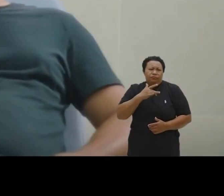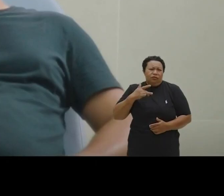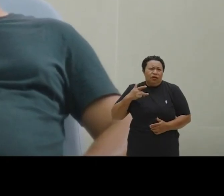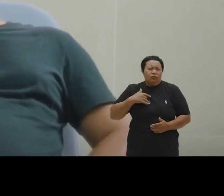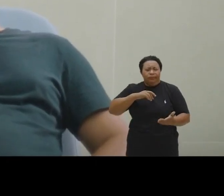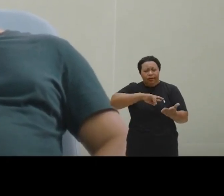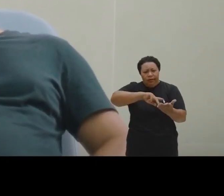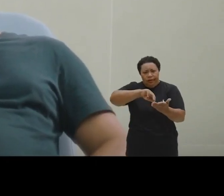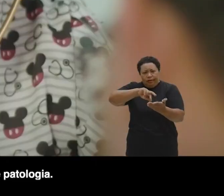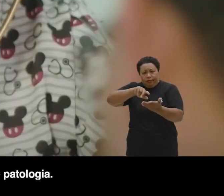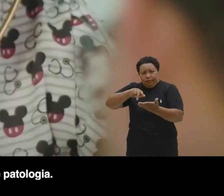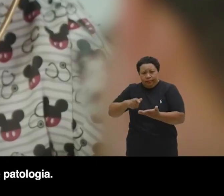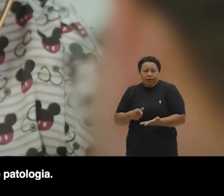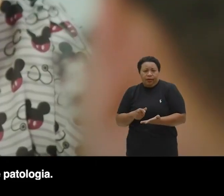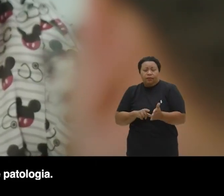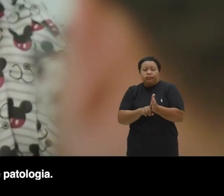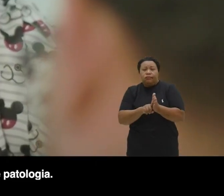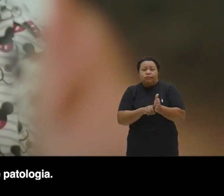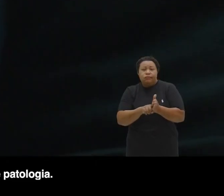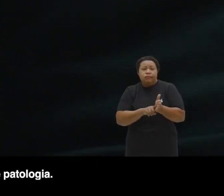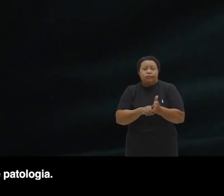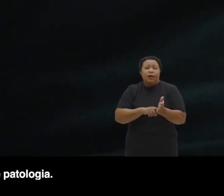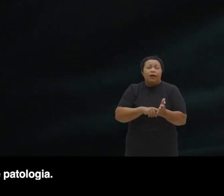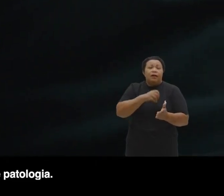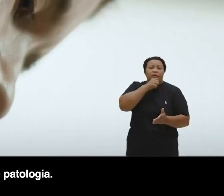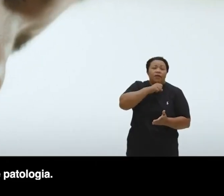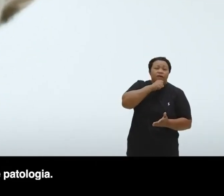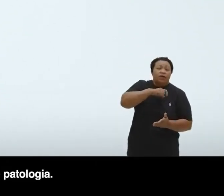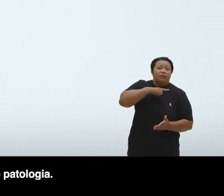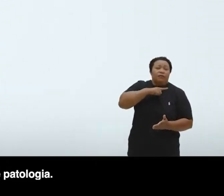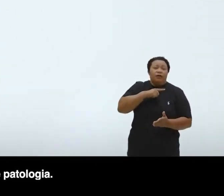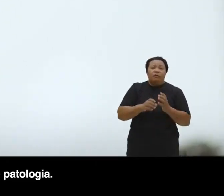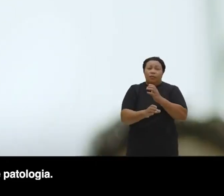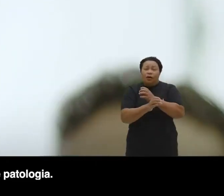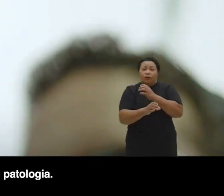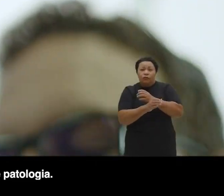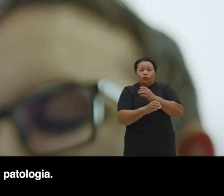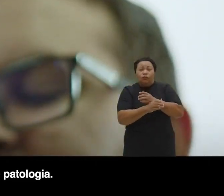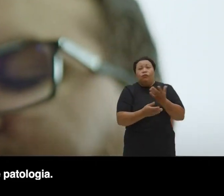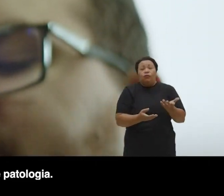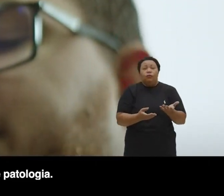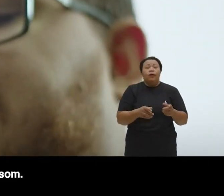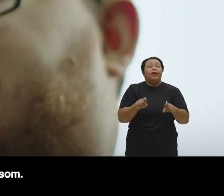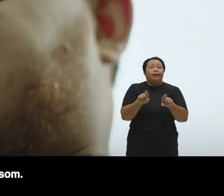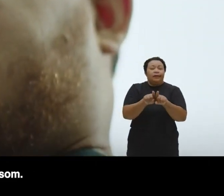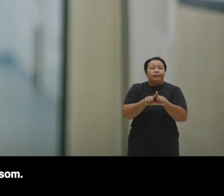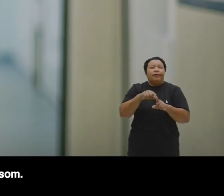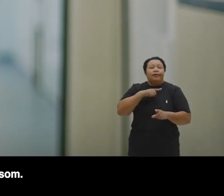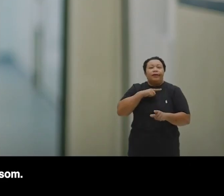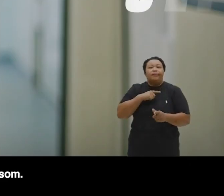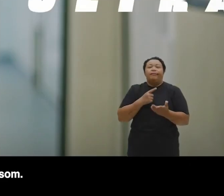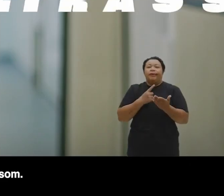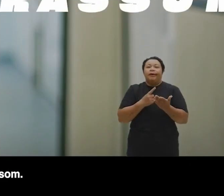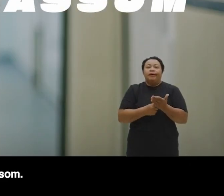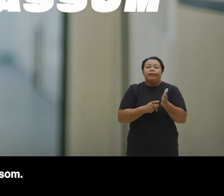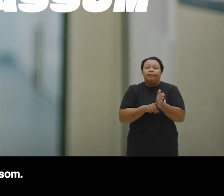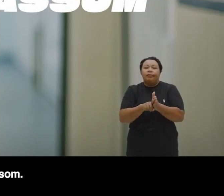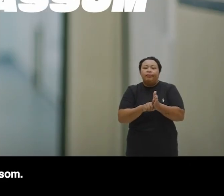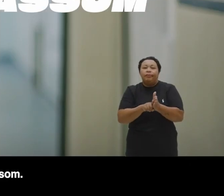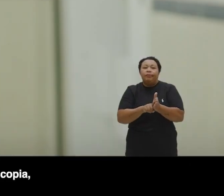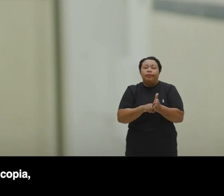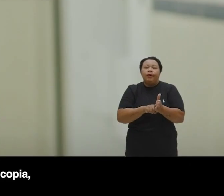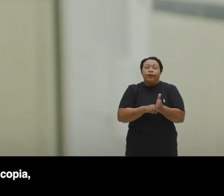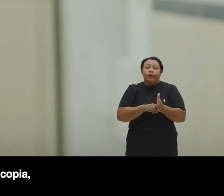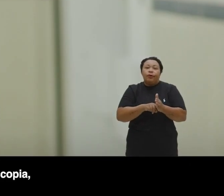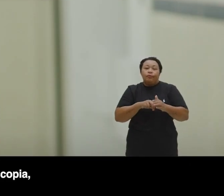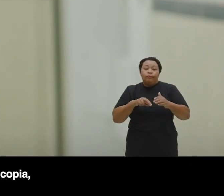temos várias especialidades, dentre elas cardiologia, geriatria, reumatologia, hepatologia. Temos marcações de exames como